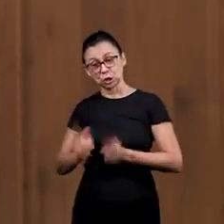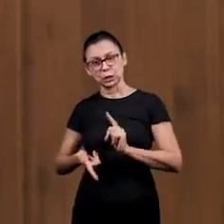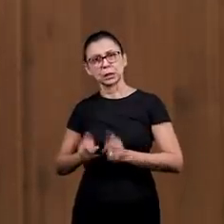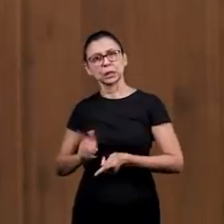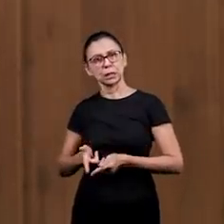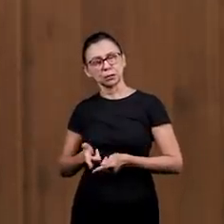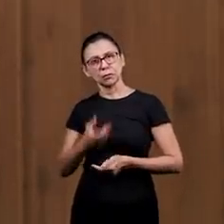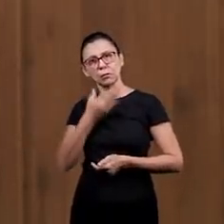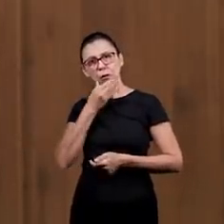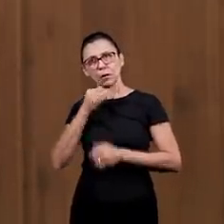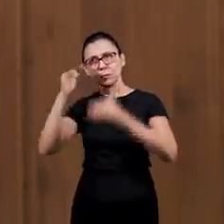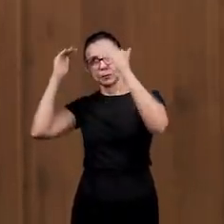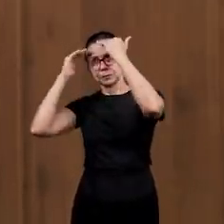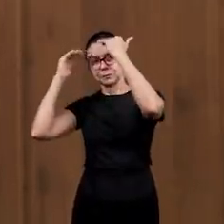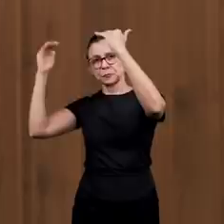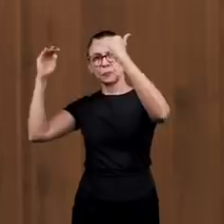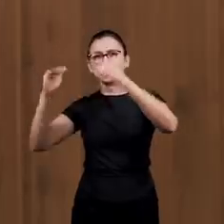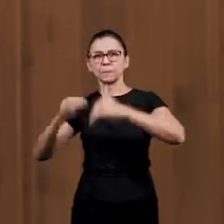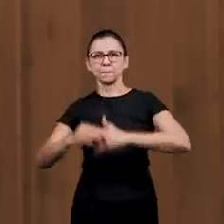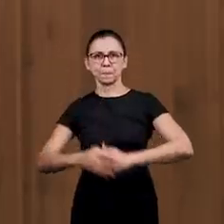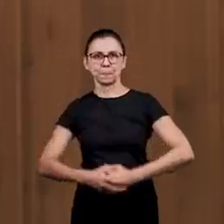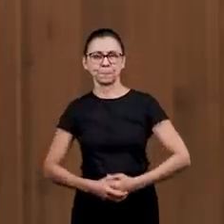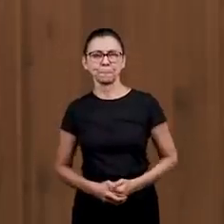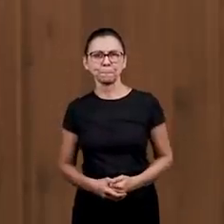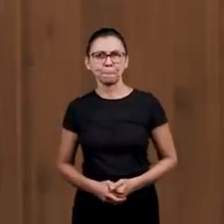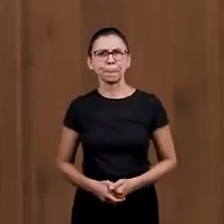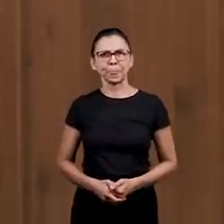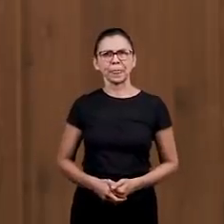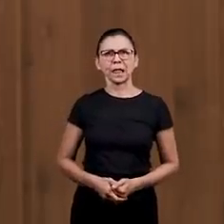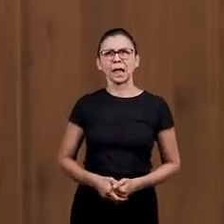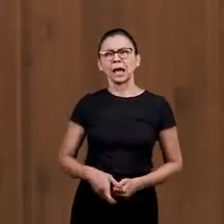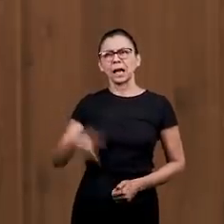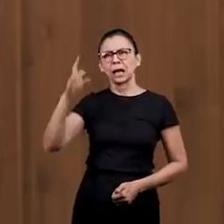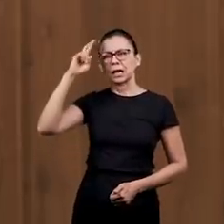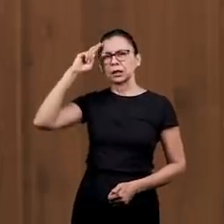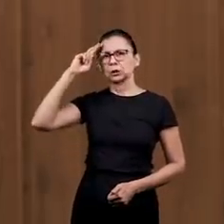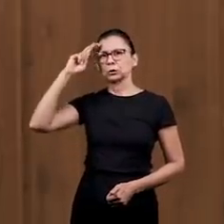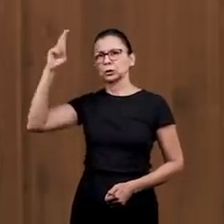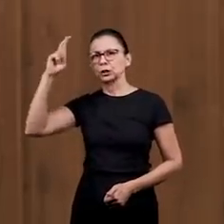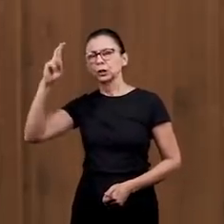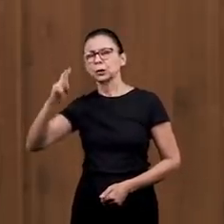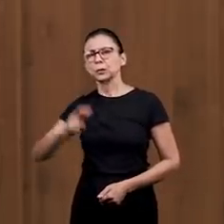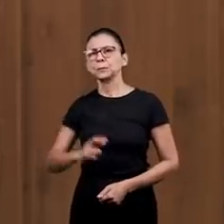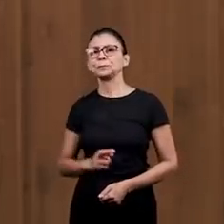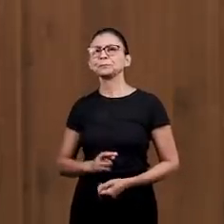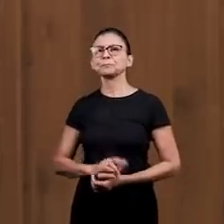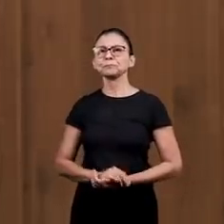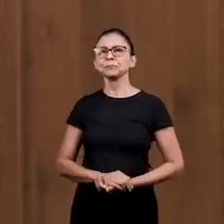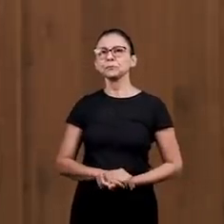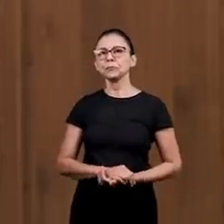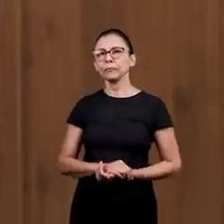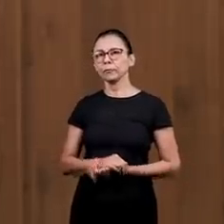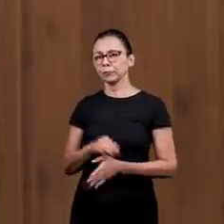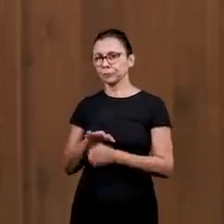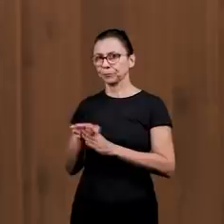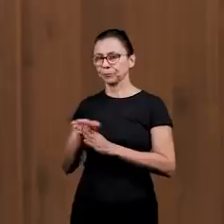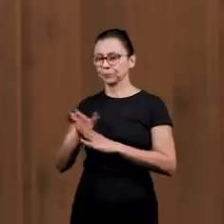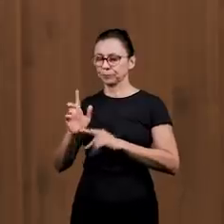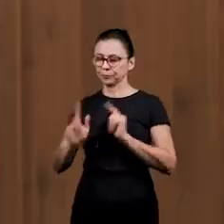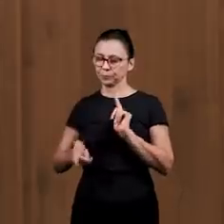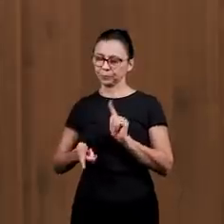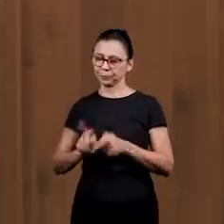fez. O Senhor, ainda para fortalecer a fé de Gideão, ele deu uma orientação a